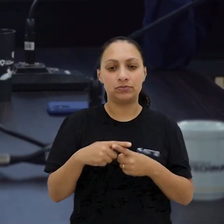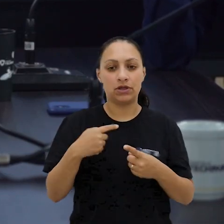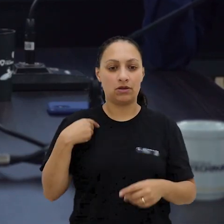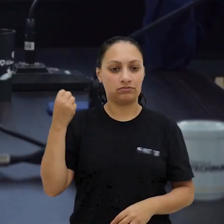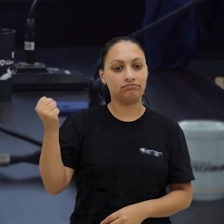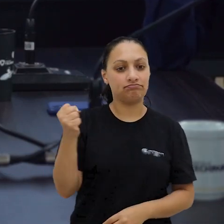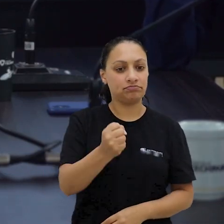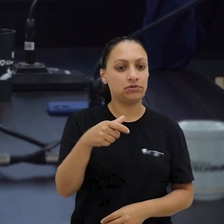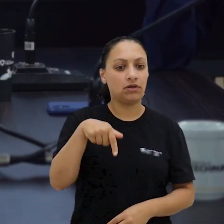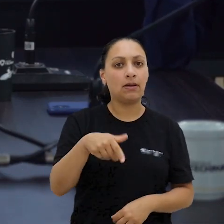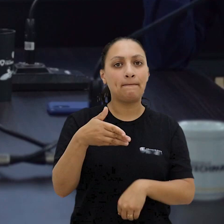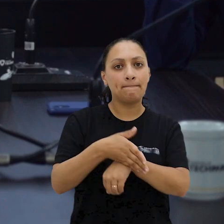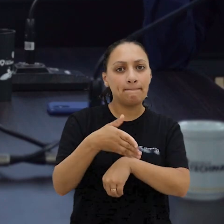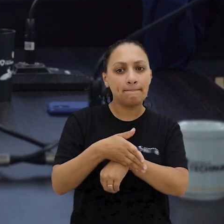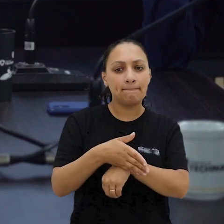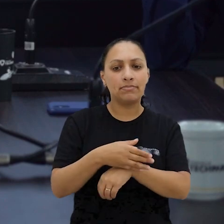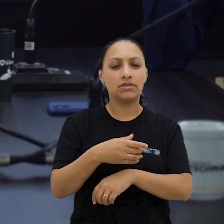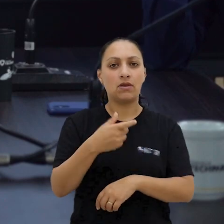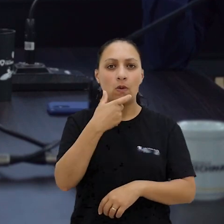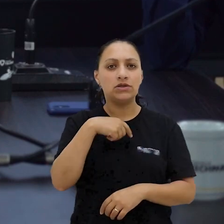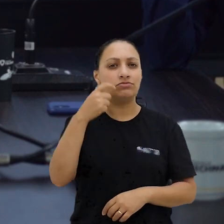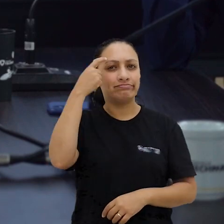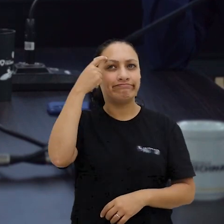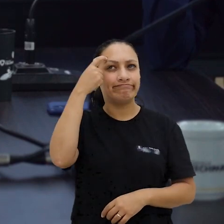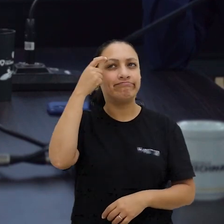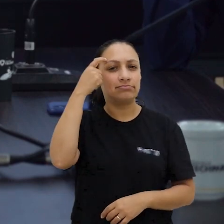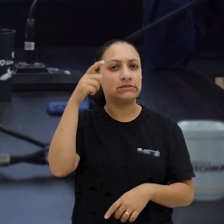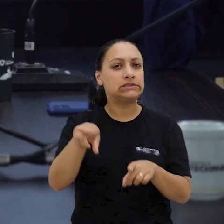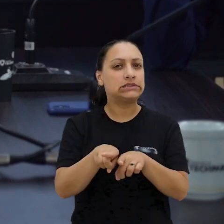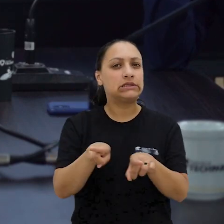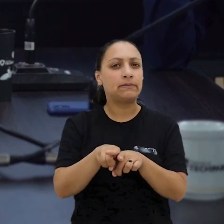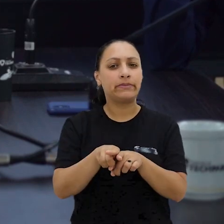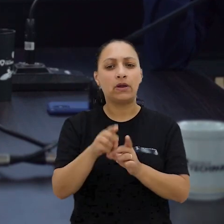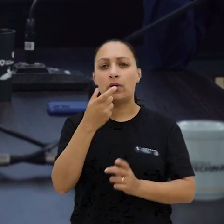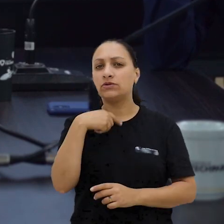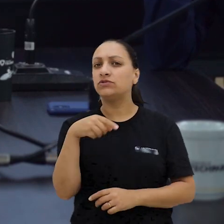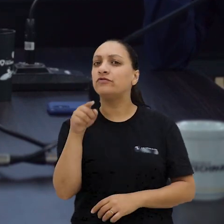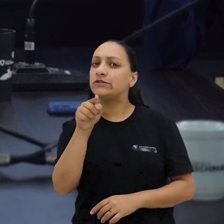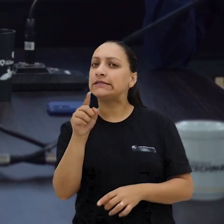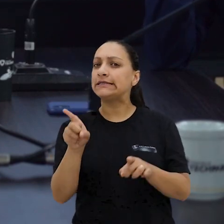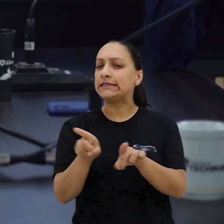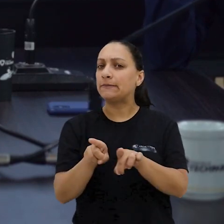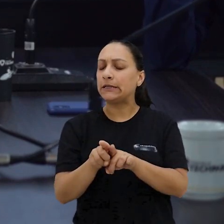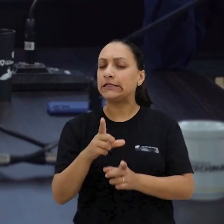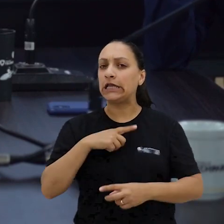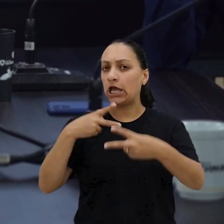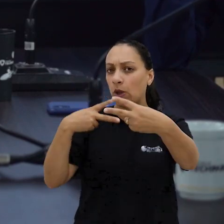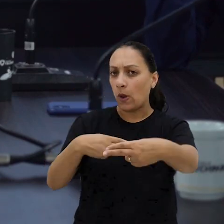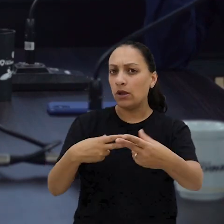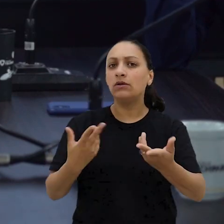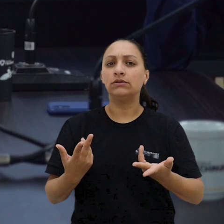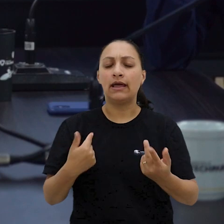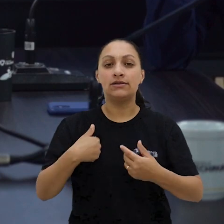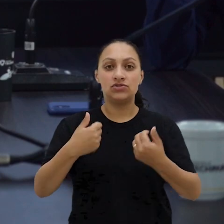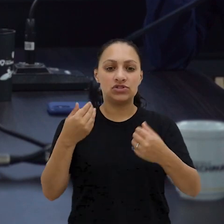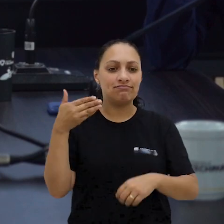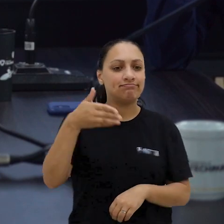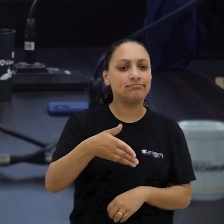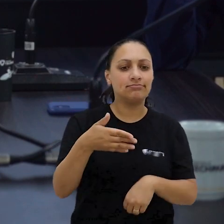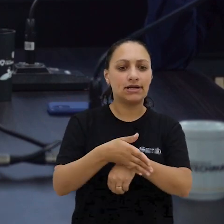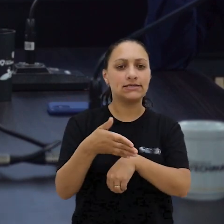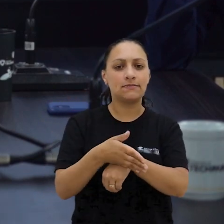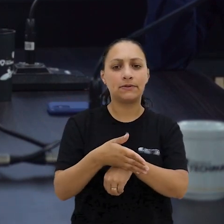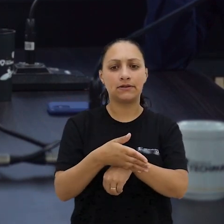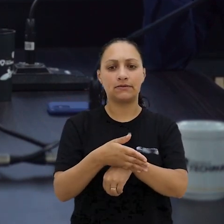aqui, literalmente. Assim, acho que tem esse raciocínio também, acho que serve como exemplo. Acho que você também tem esse mesmo raciocínio de estar também dentro